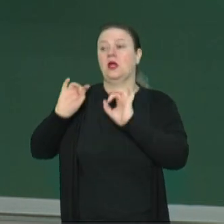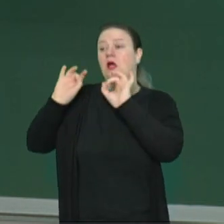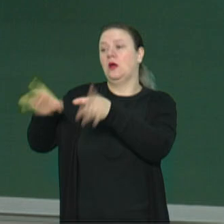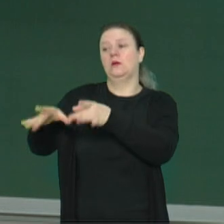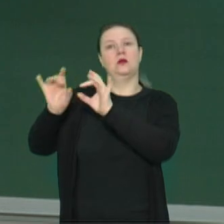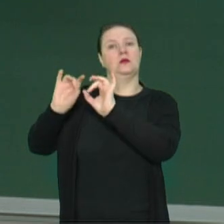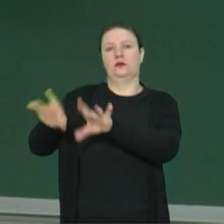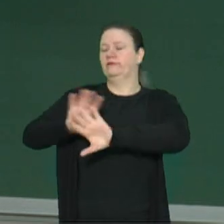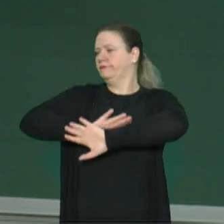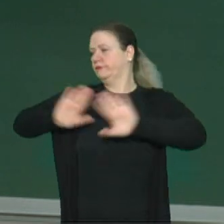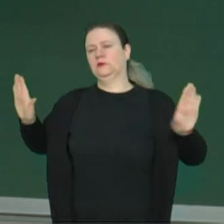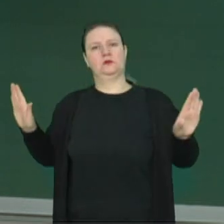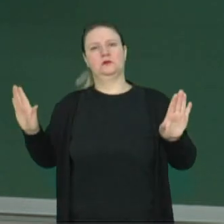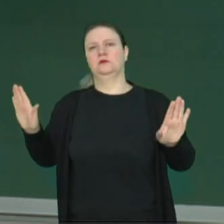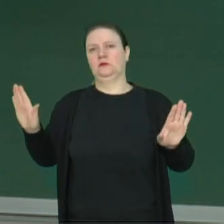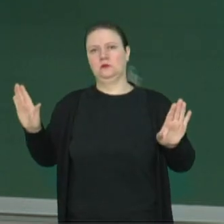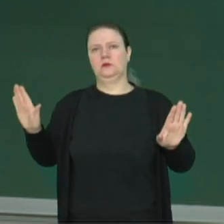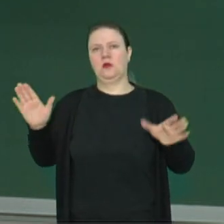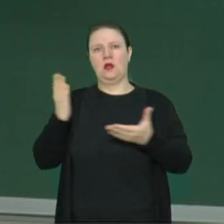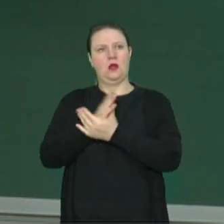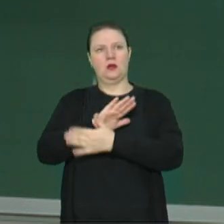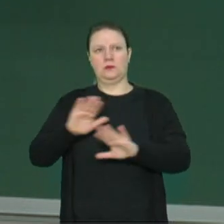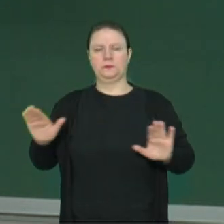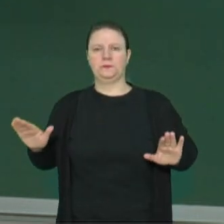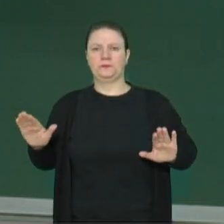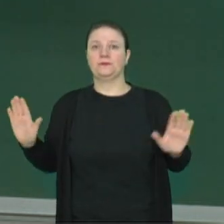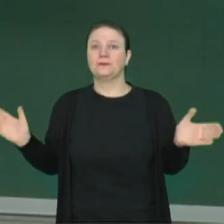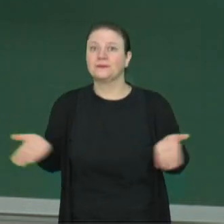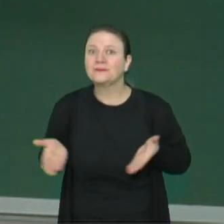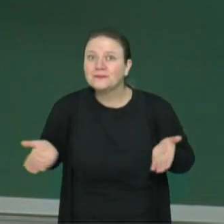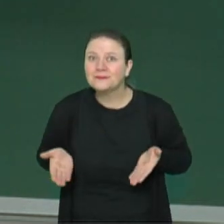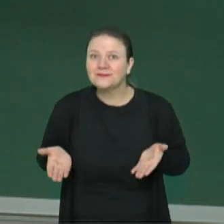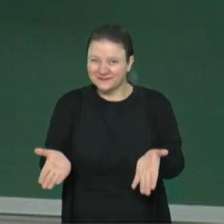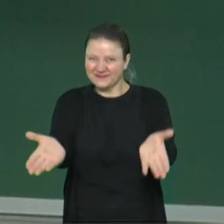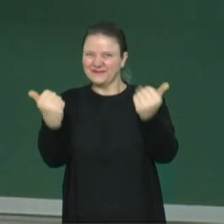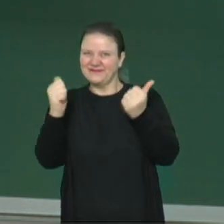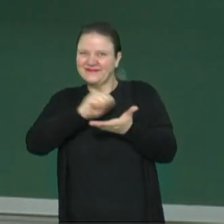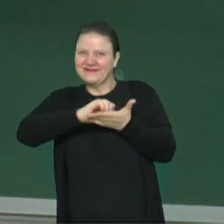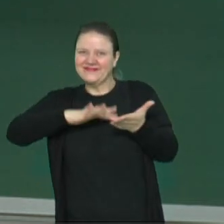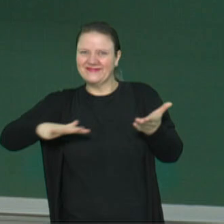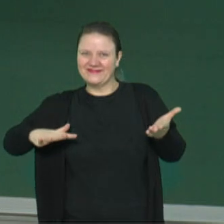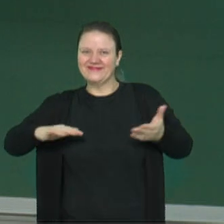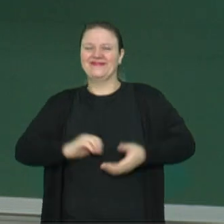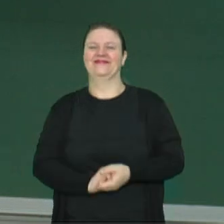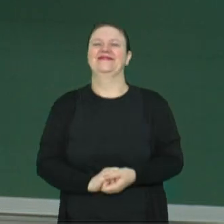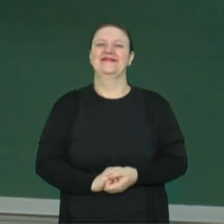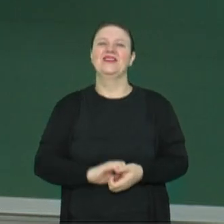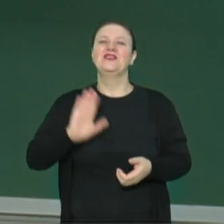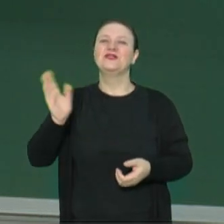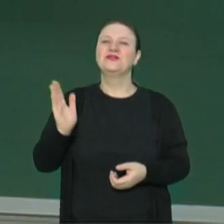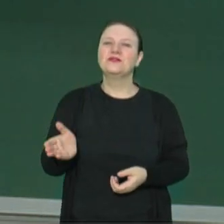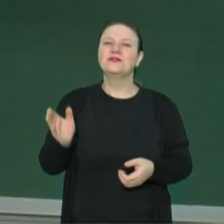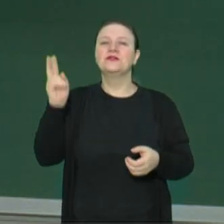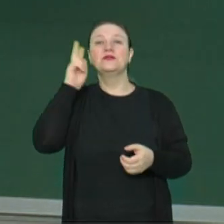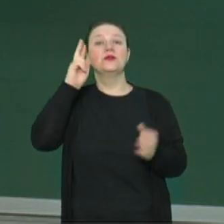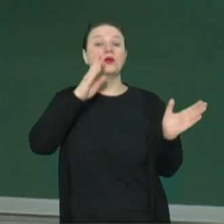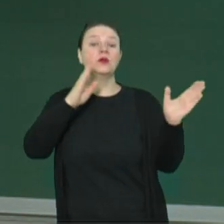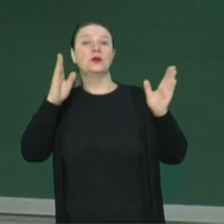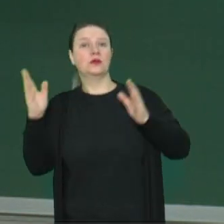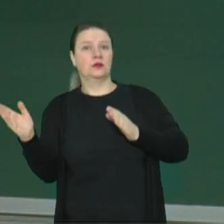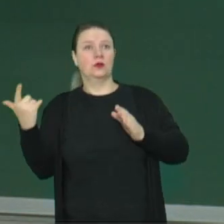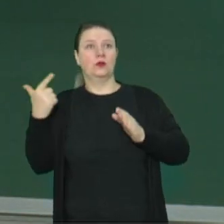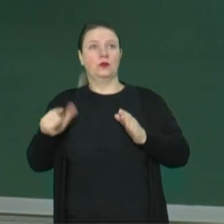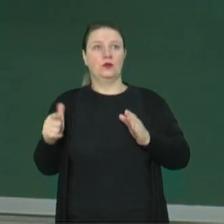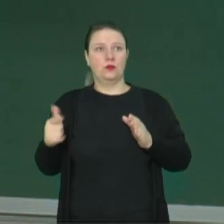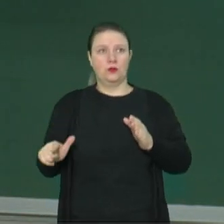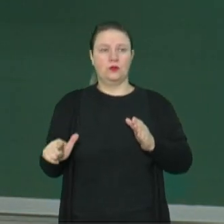consegue dar continuidade à luta e acaba desistindo. Bora para mais uma atividade então? Já fizemos atividade sobre história, agora temos mais uma